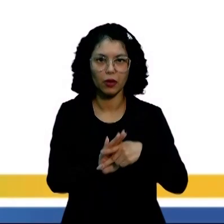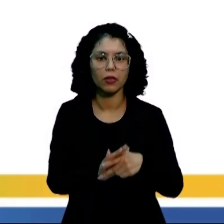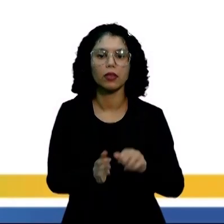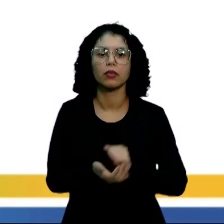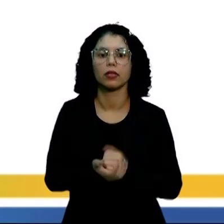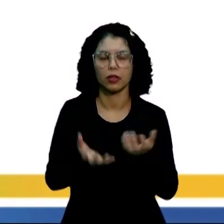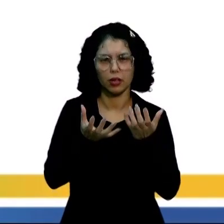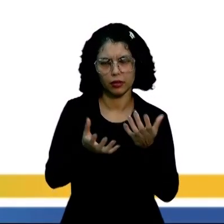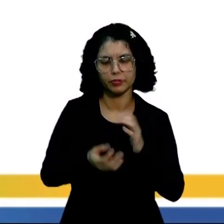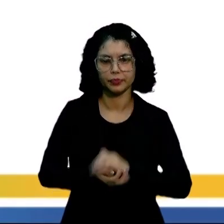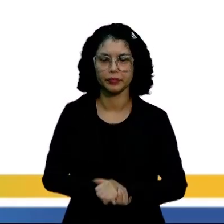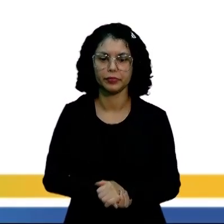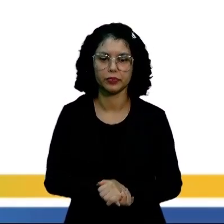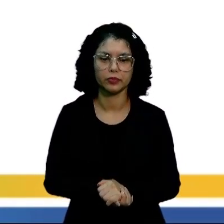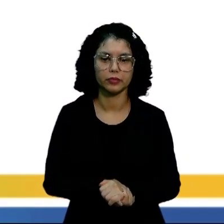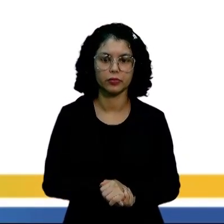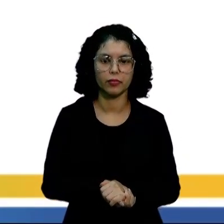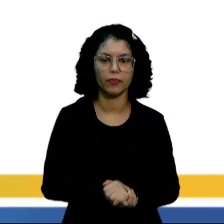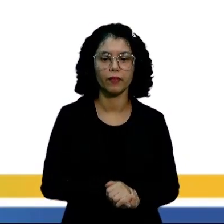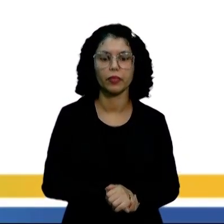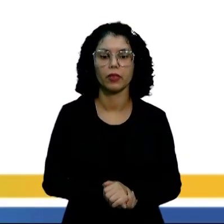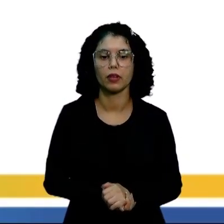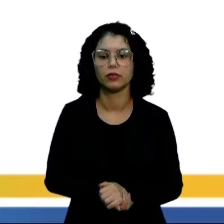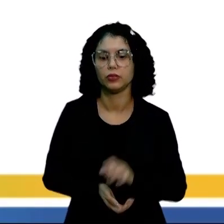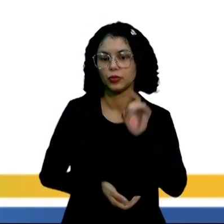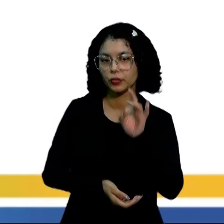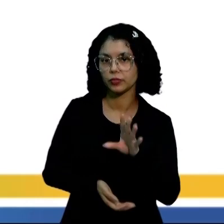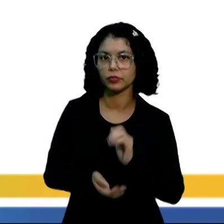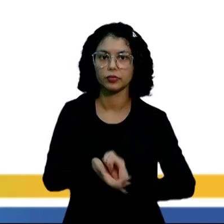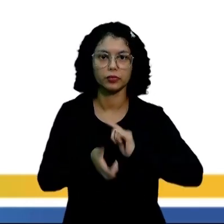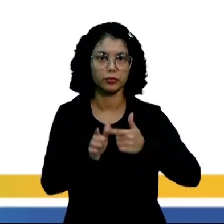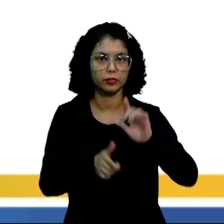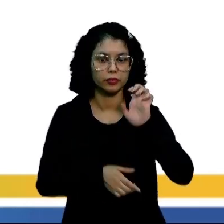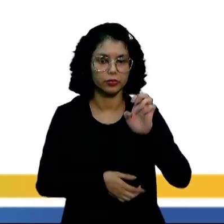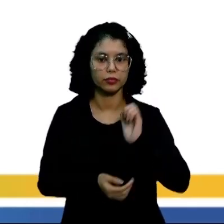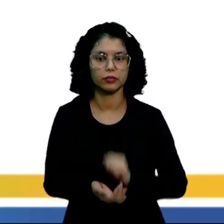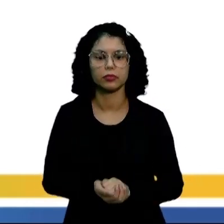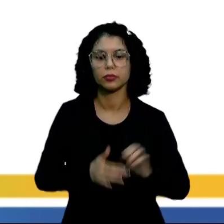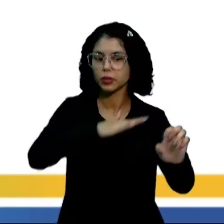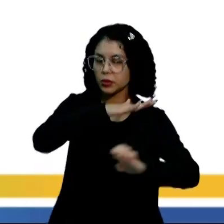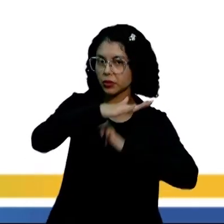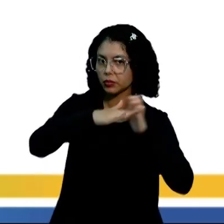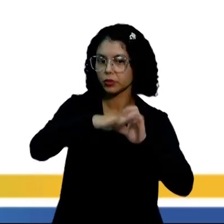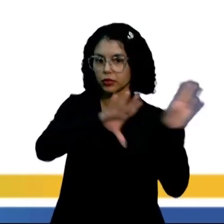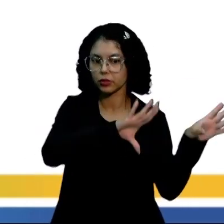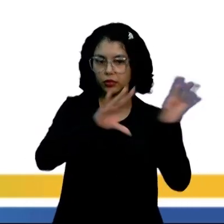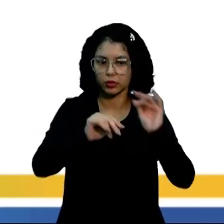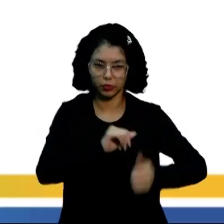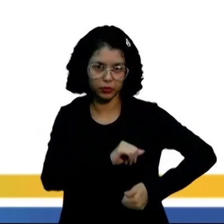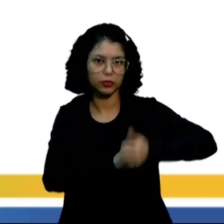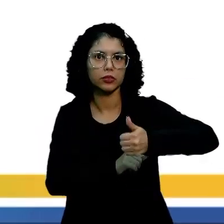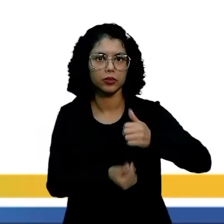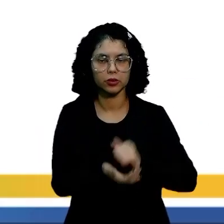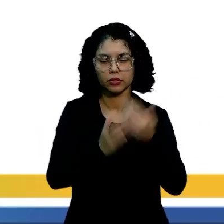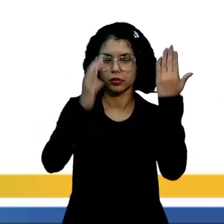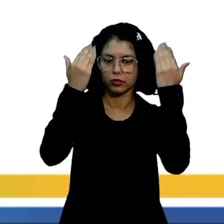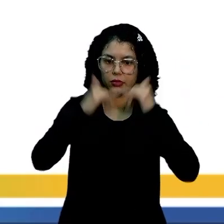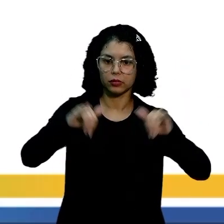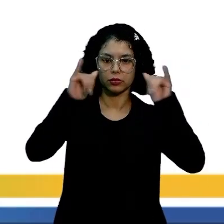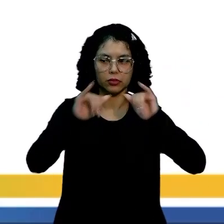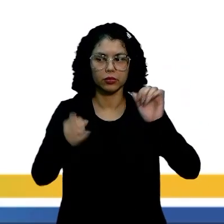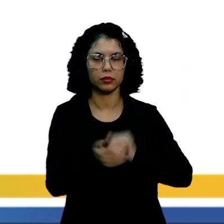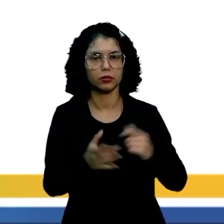nós queremos, ok? Então, nos sobrou somente a letra E, as empresas que levam vantagem para serem